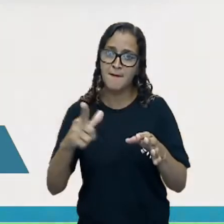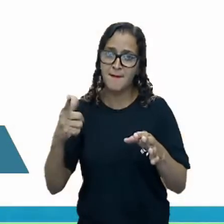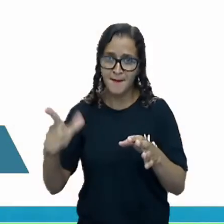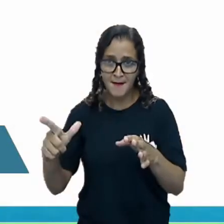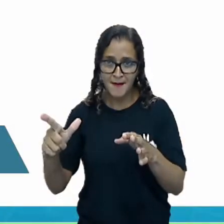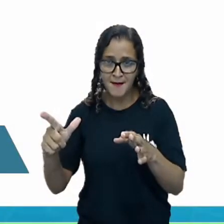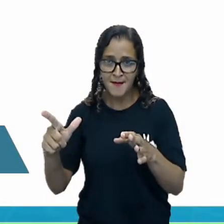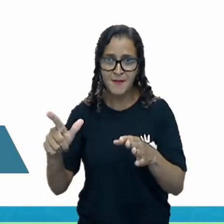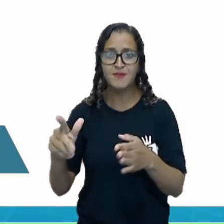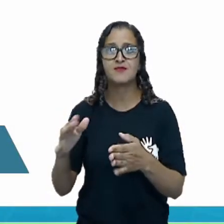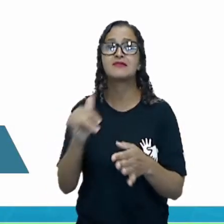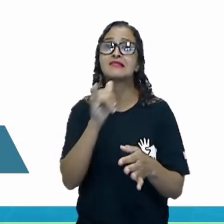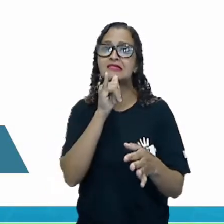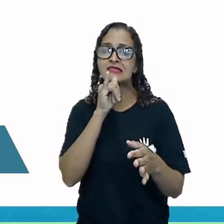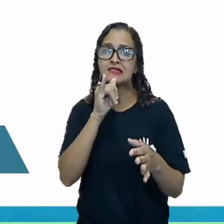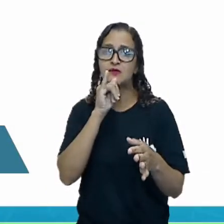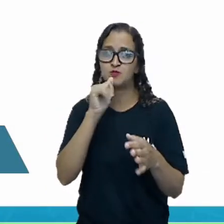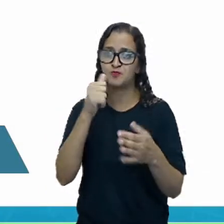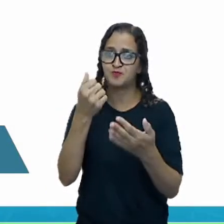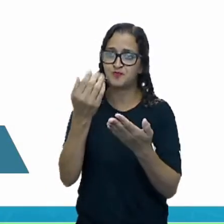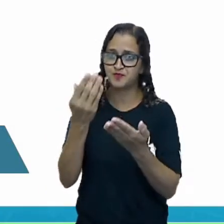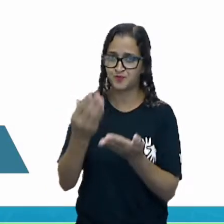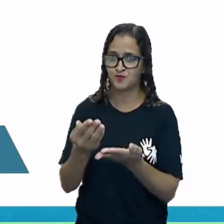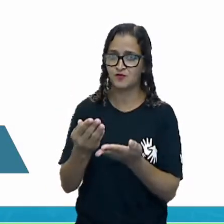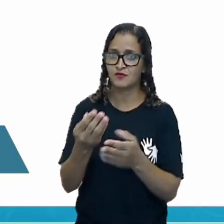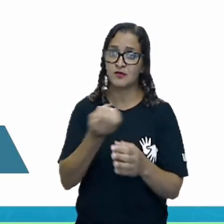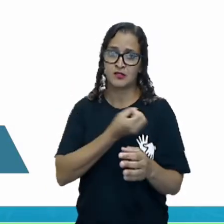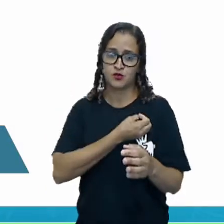12. Só um minutinho.